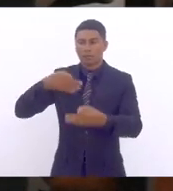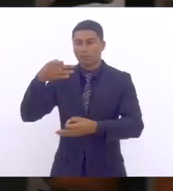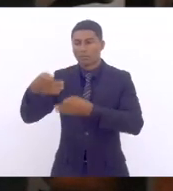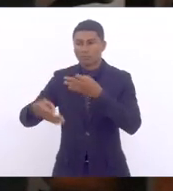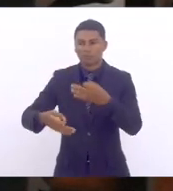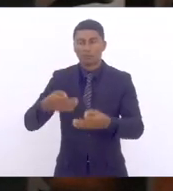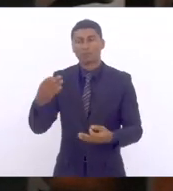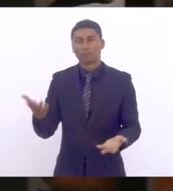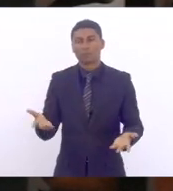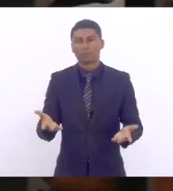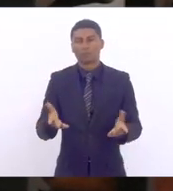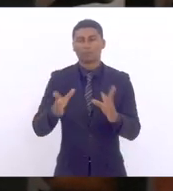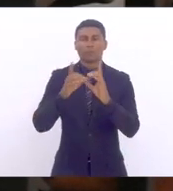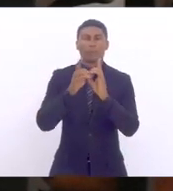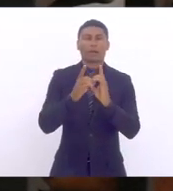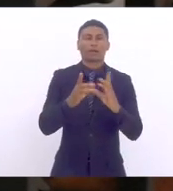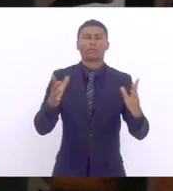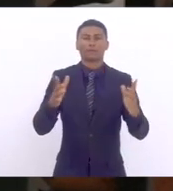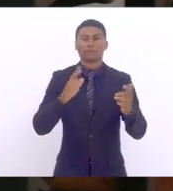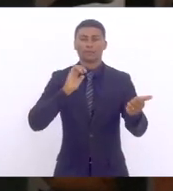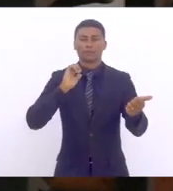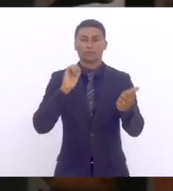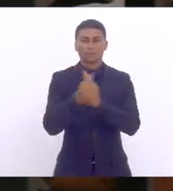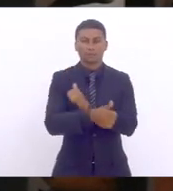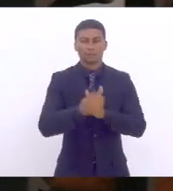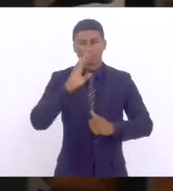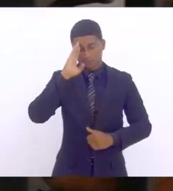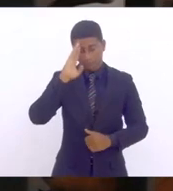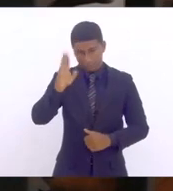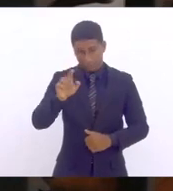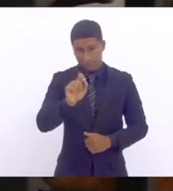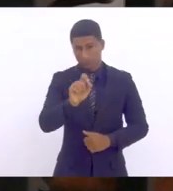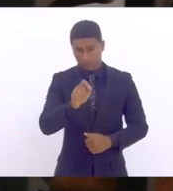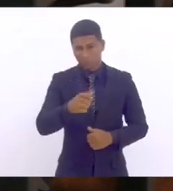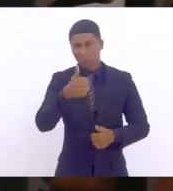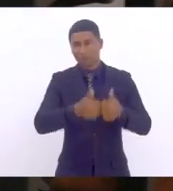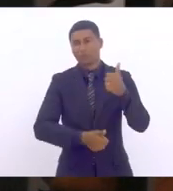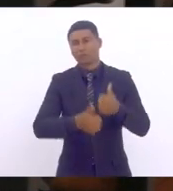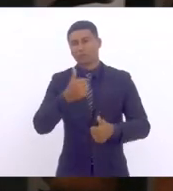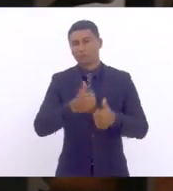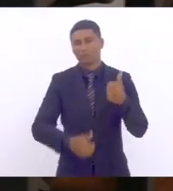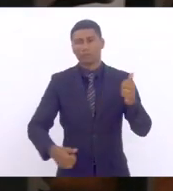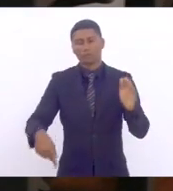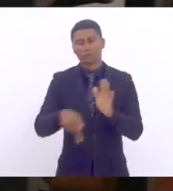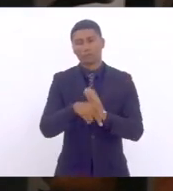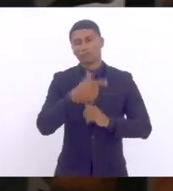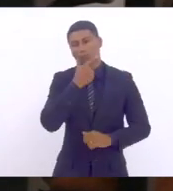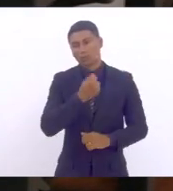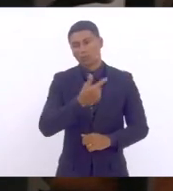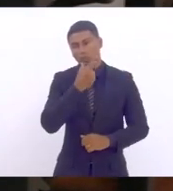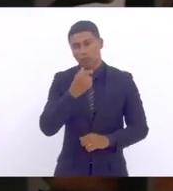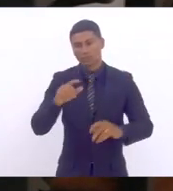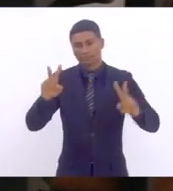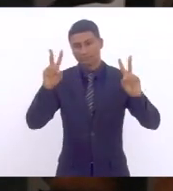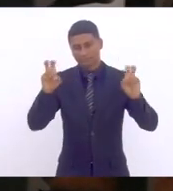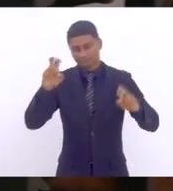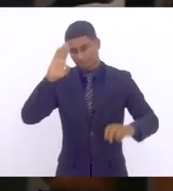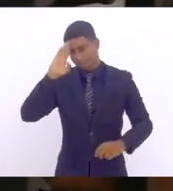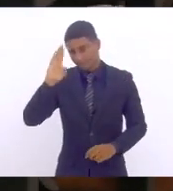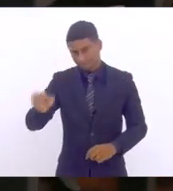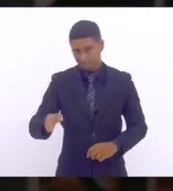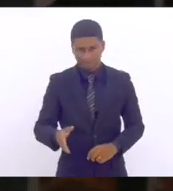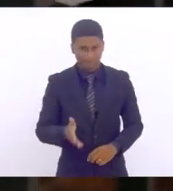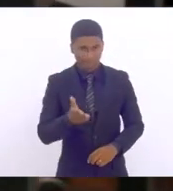democratizar o esporte, principalmente o futebol masculino, né, que foi o assunto principal